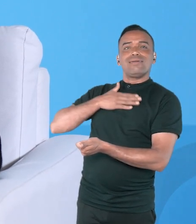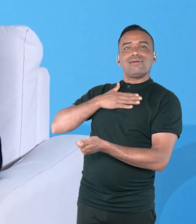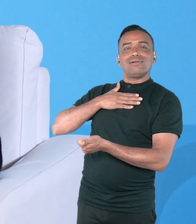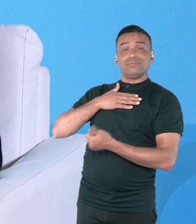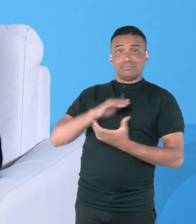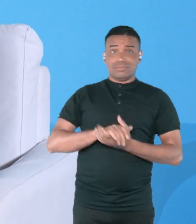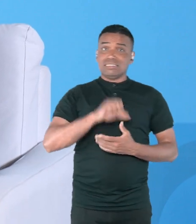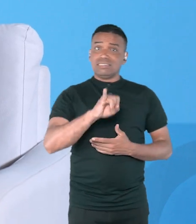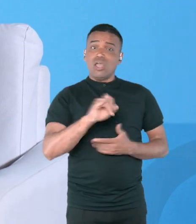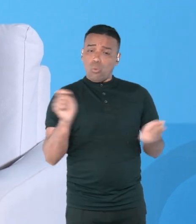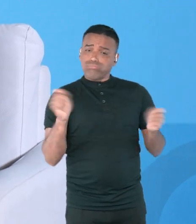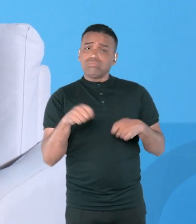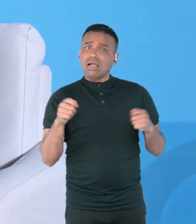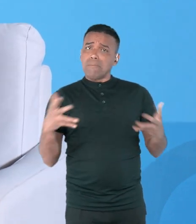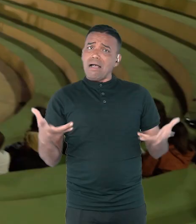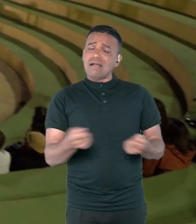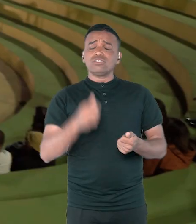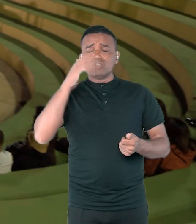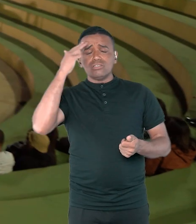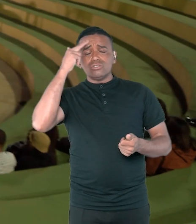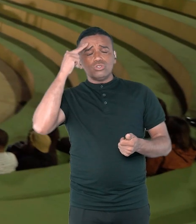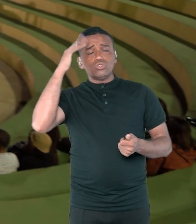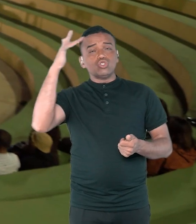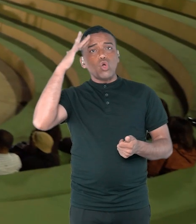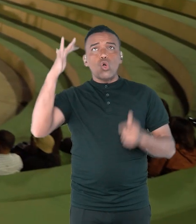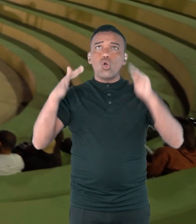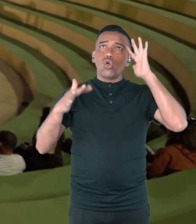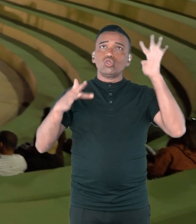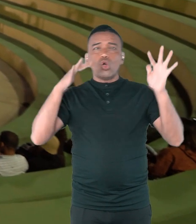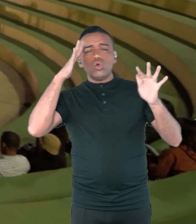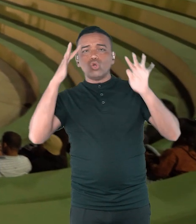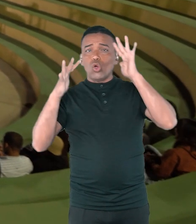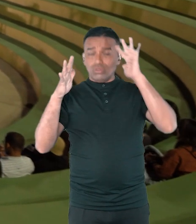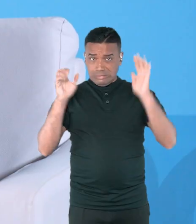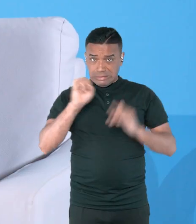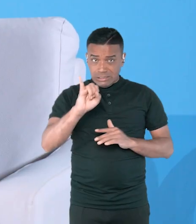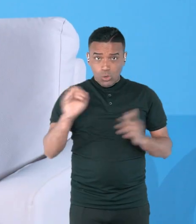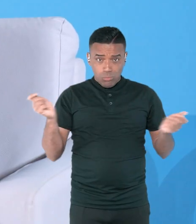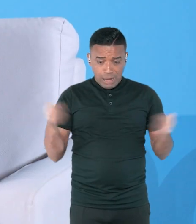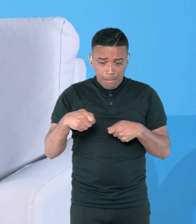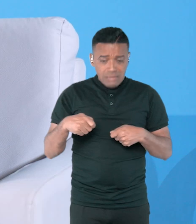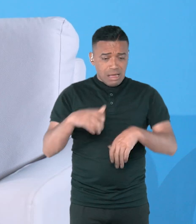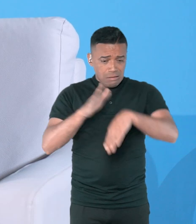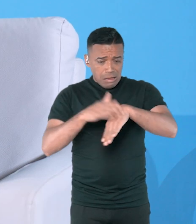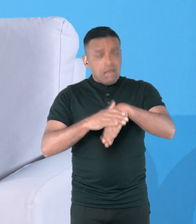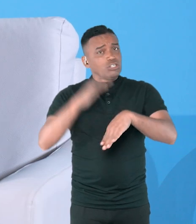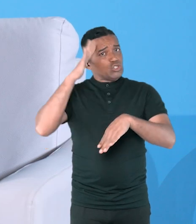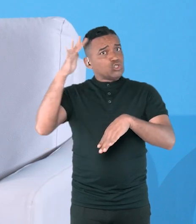Se eu ainda sou tão capaz de sonhar. De longe, a câmera mostra o público reunido na arena e